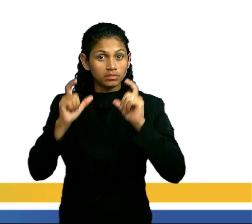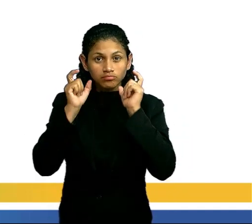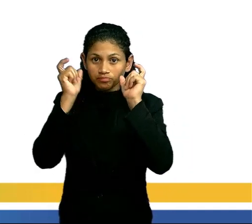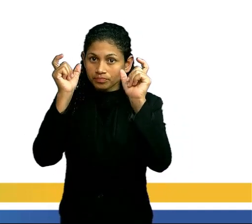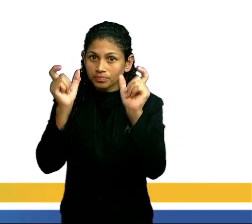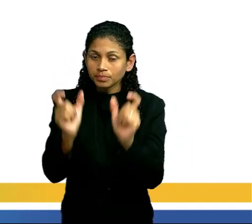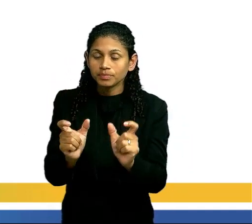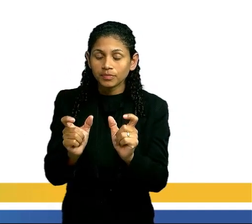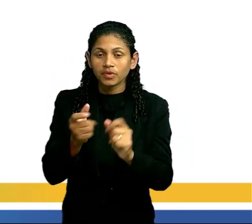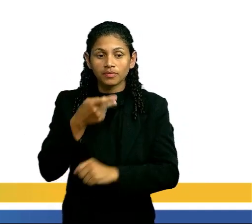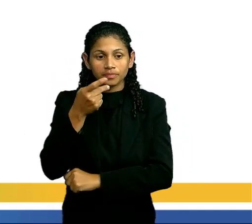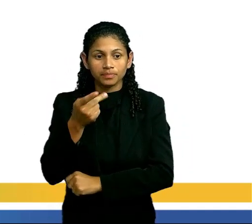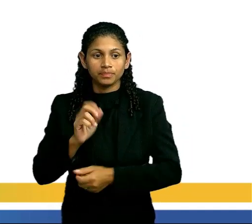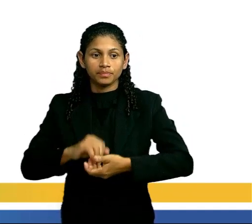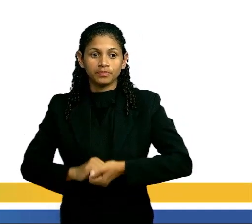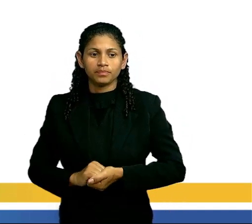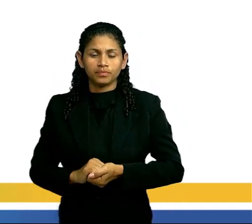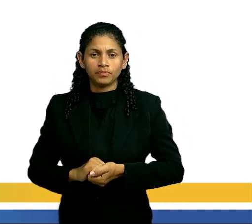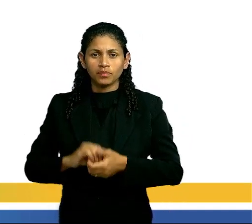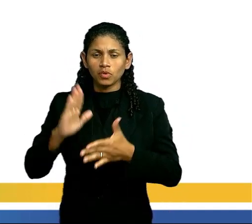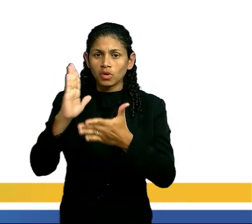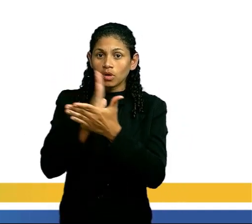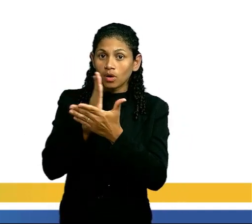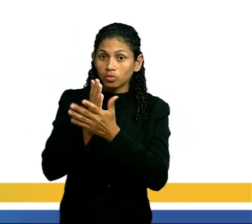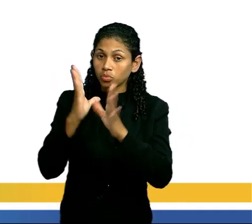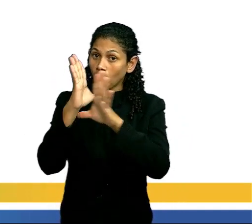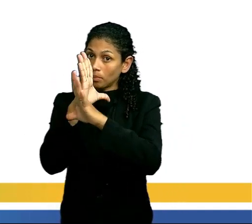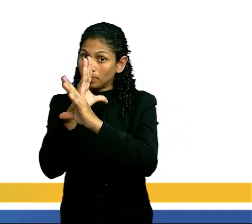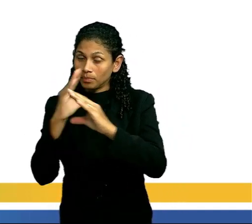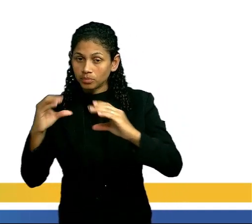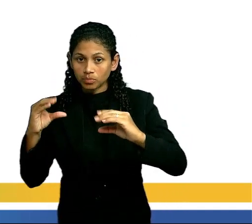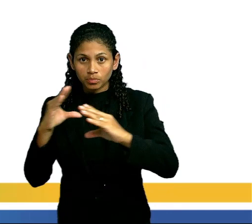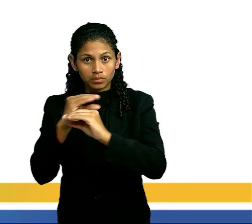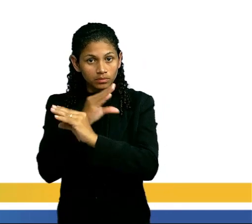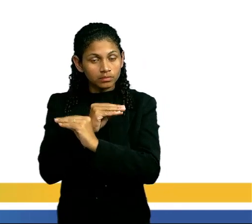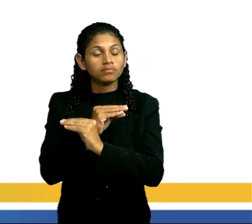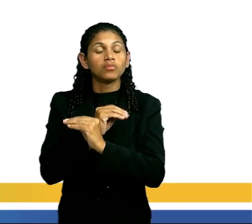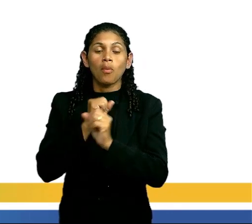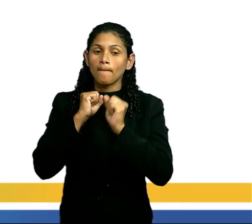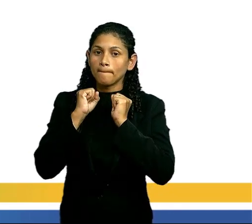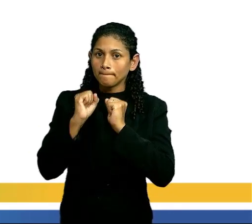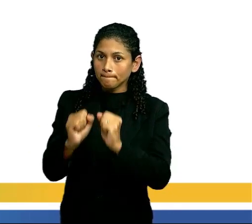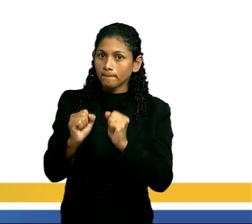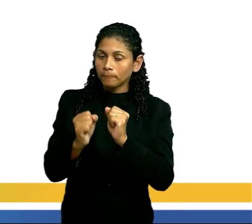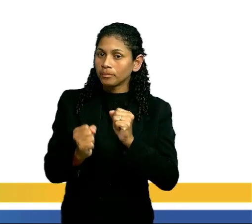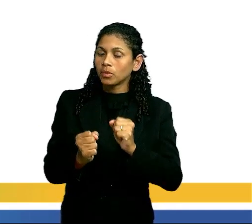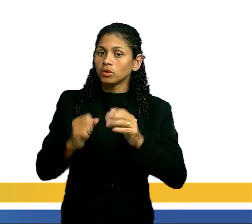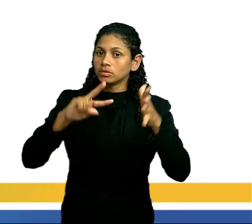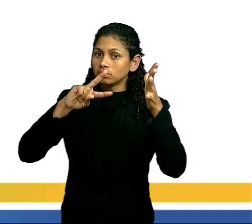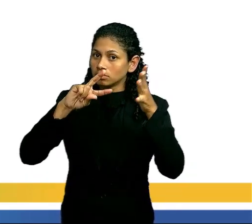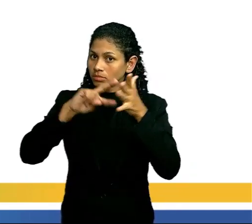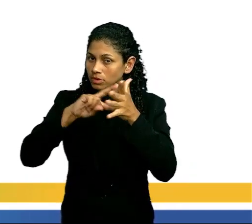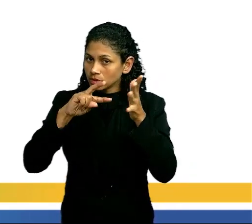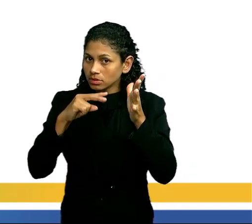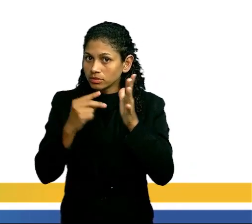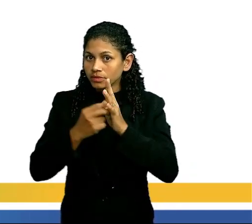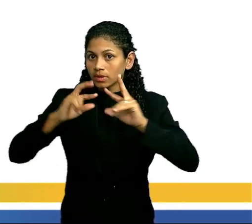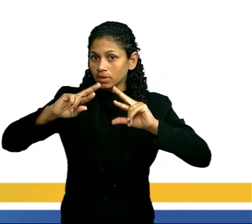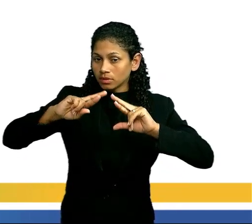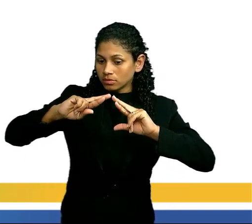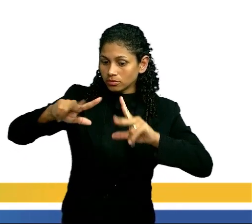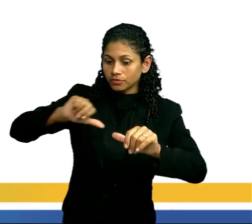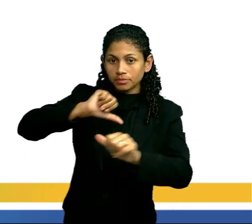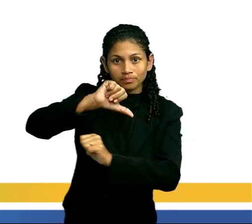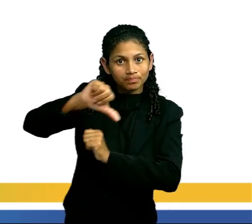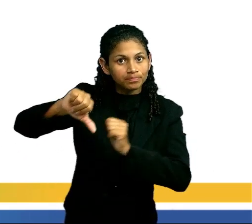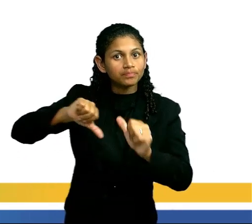né? Que diz assim: algumas conjunções podem denotar sentidos variados, por isso é importante